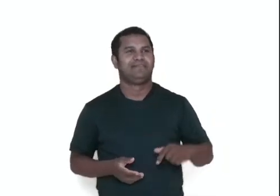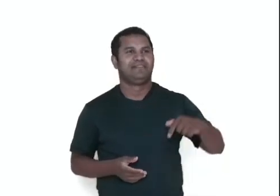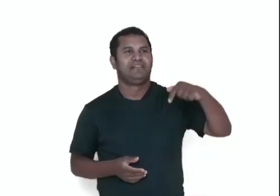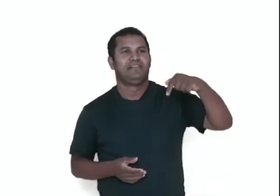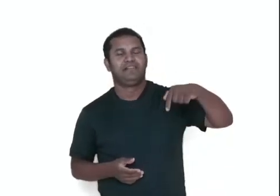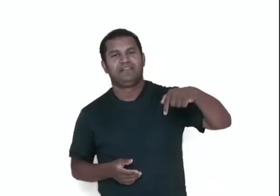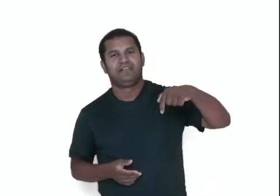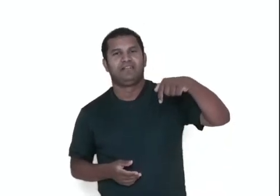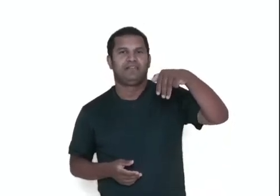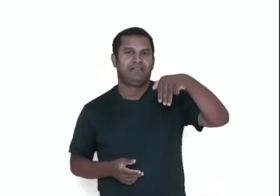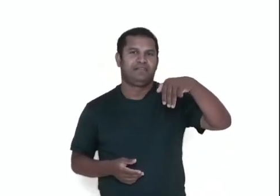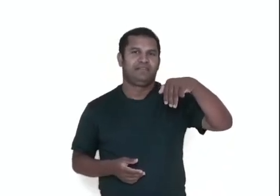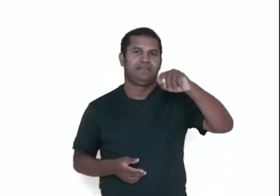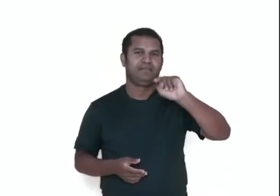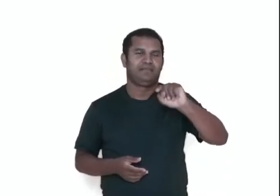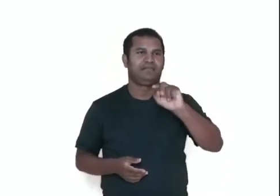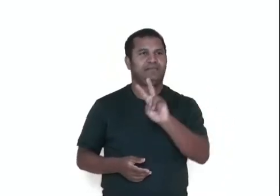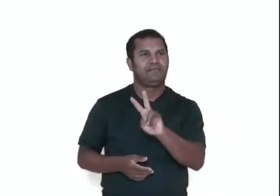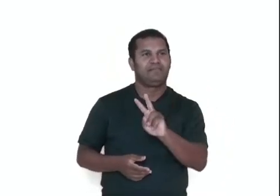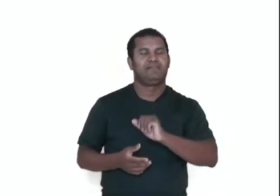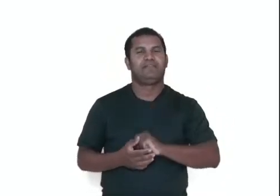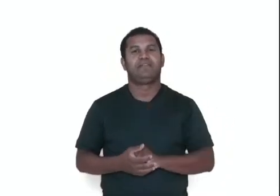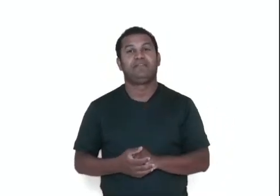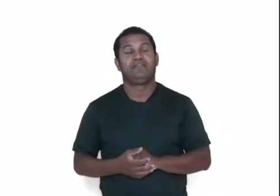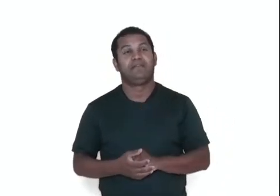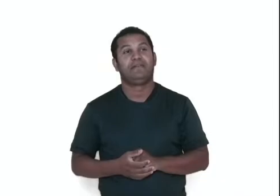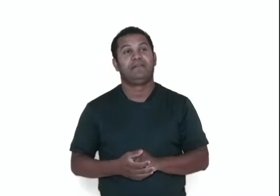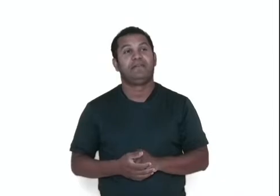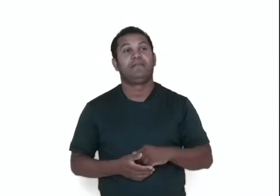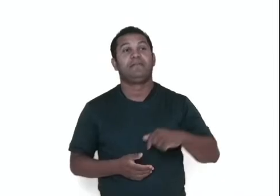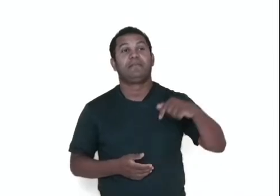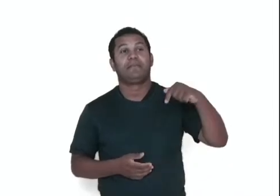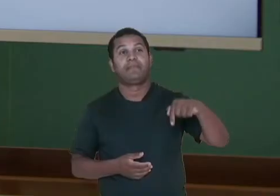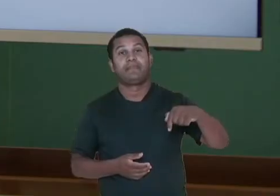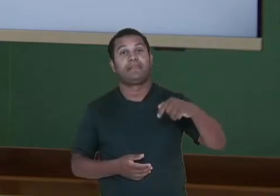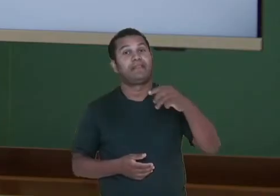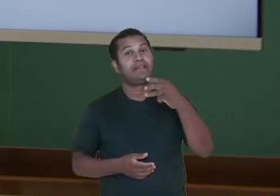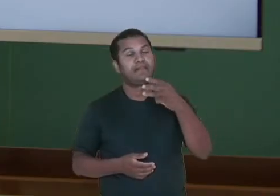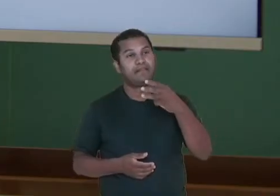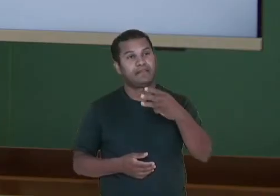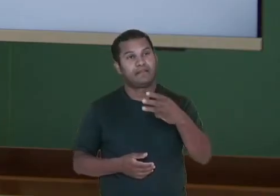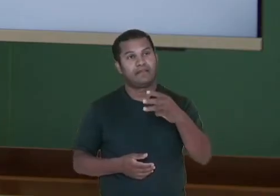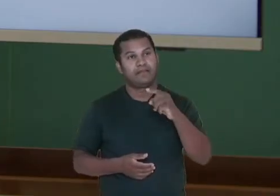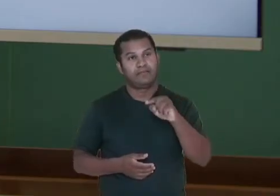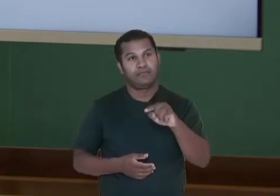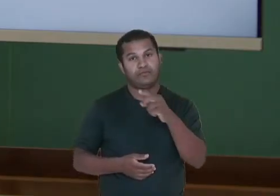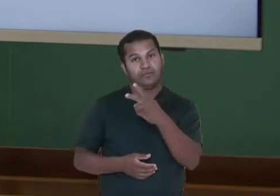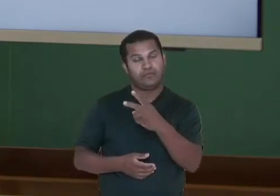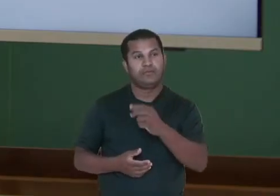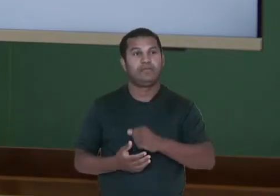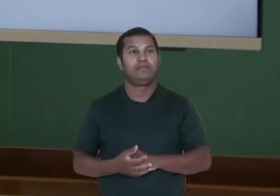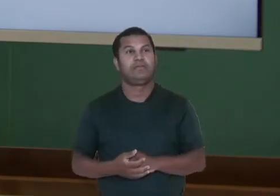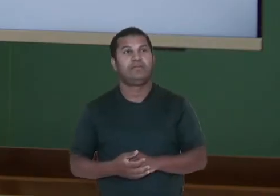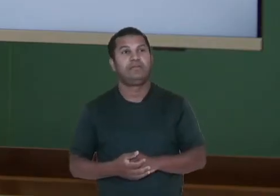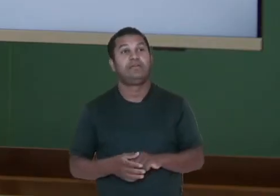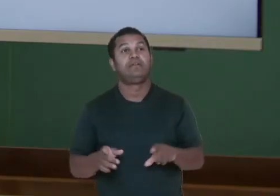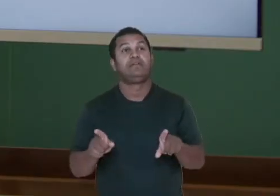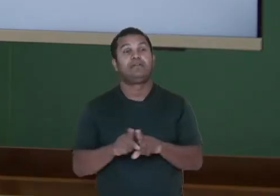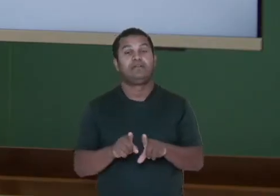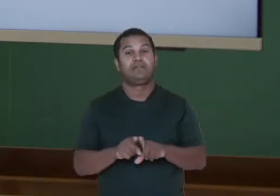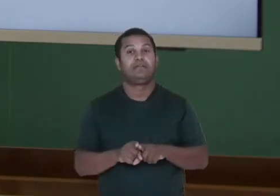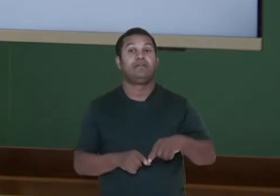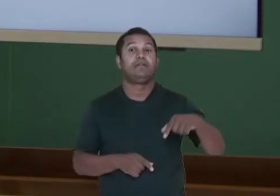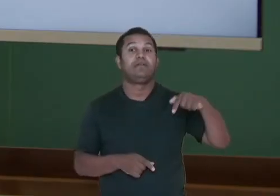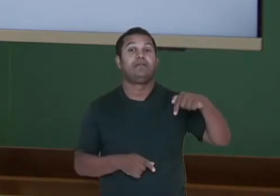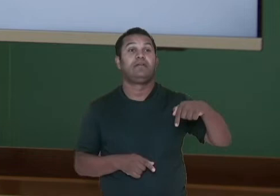movimento é massa vezes velocidade, certo? Massa do predador vezes a sua velocidade, que era 2, isso vai ser igual a 6 kg